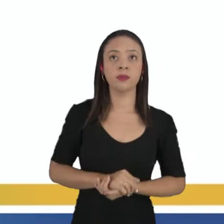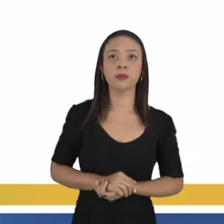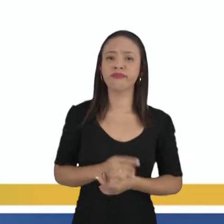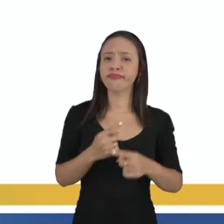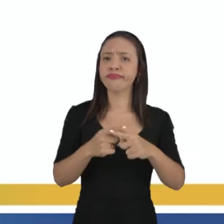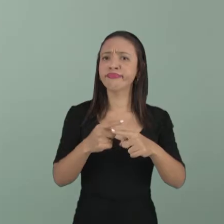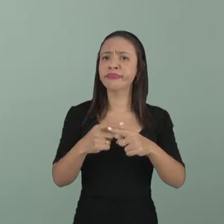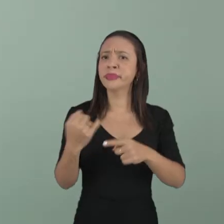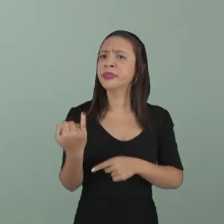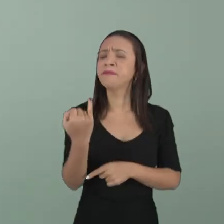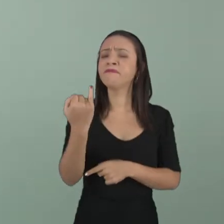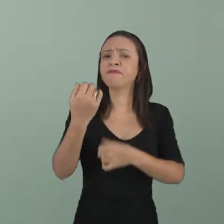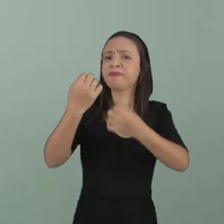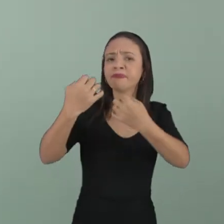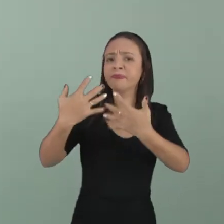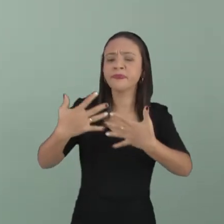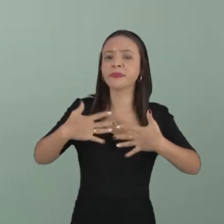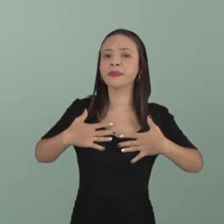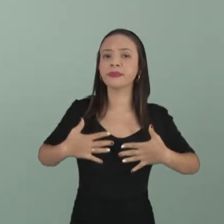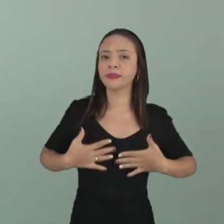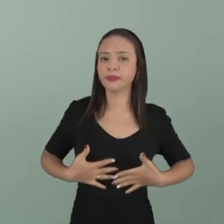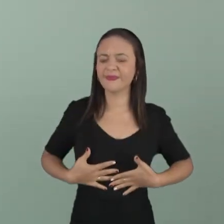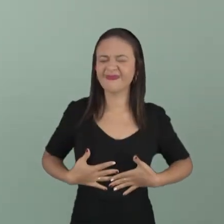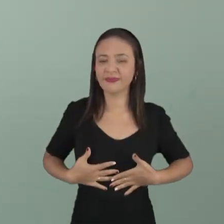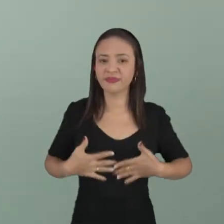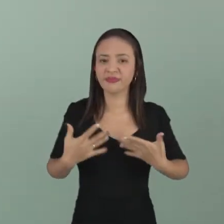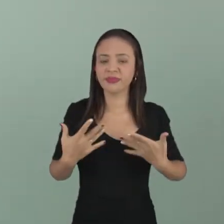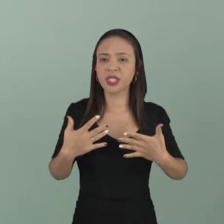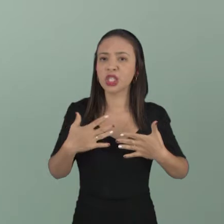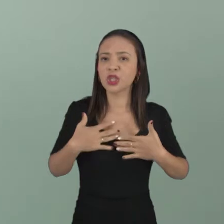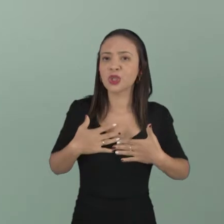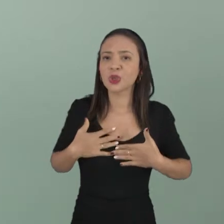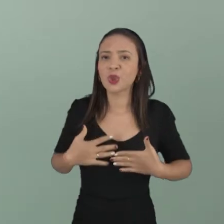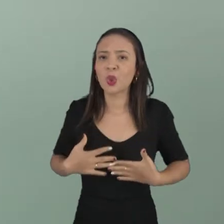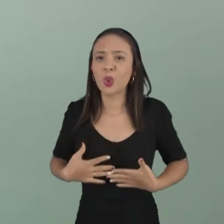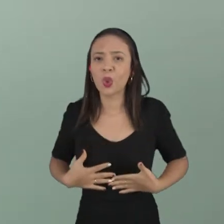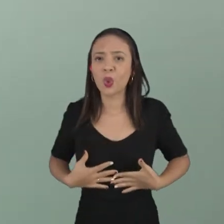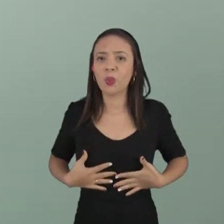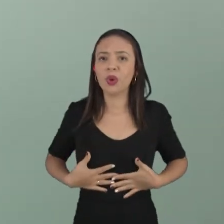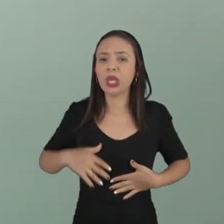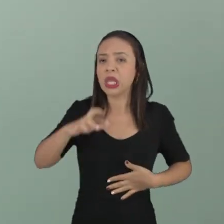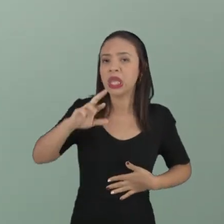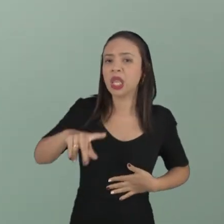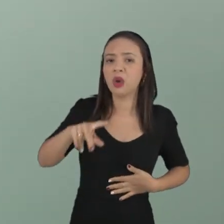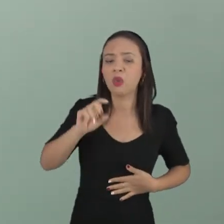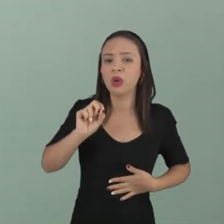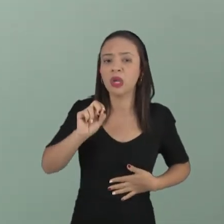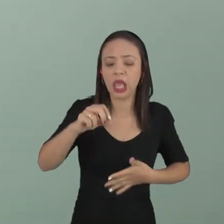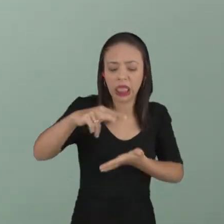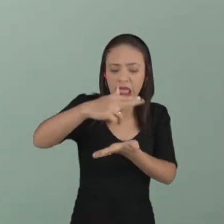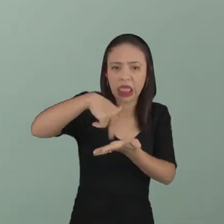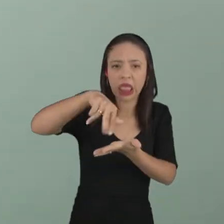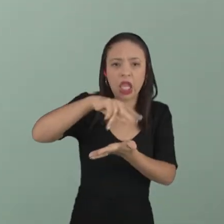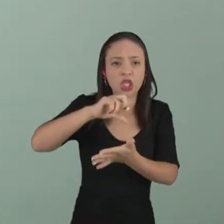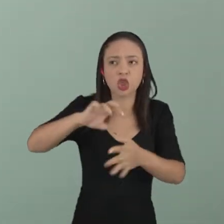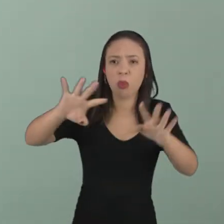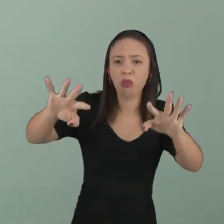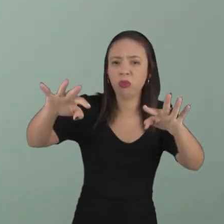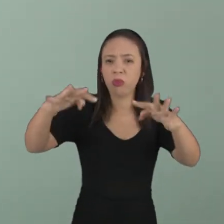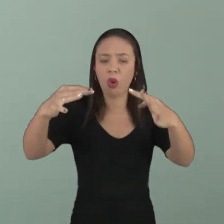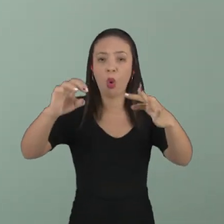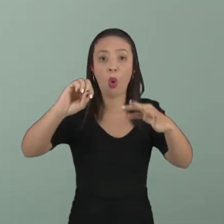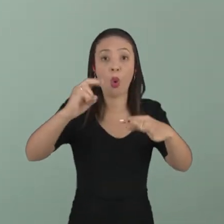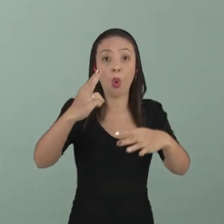é importante a gente falar sobre esse corpo? Esse corpo que ele não apenas dança para ser visto ou contar